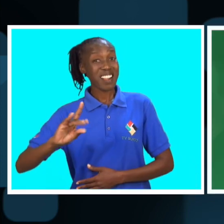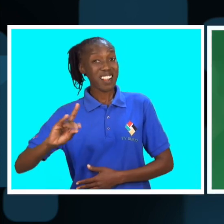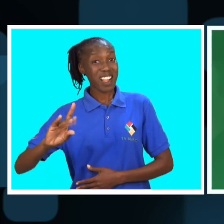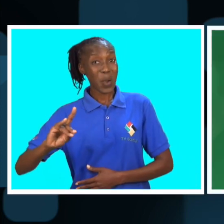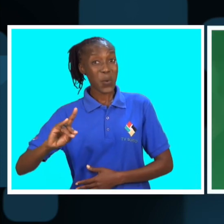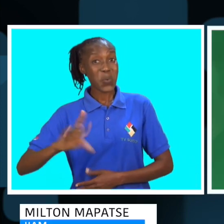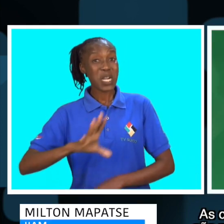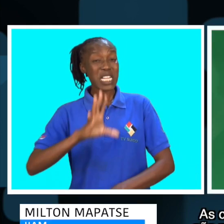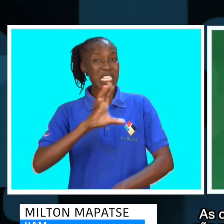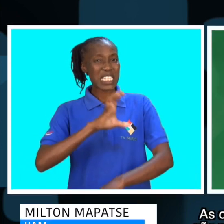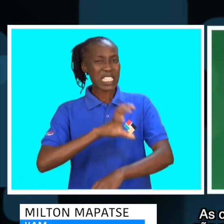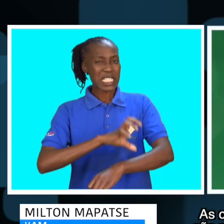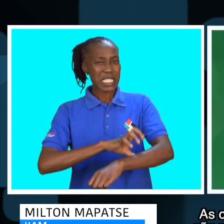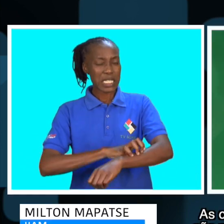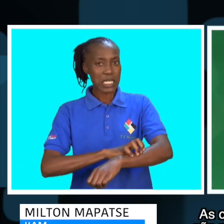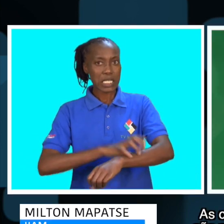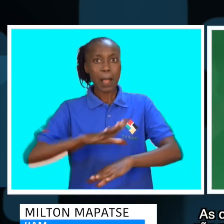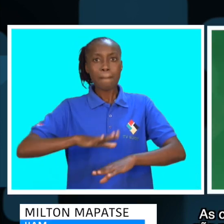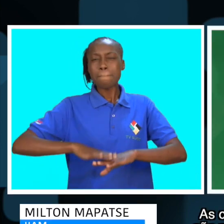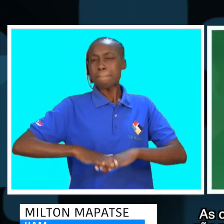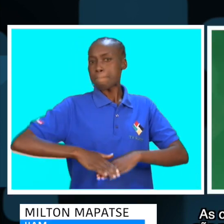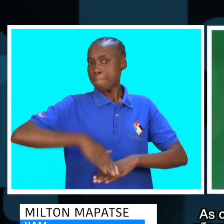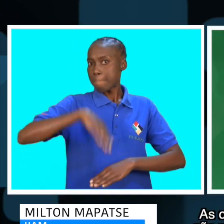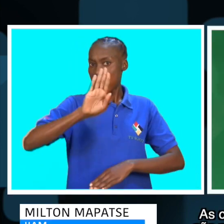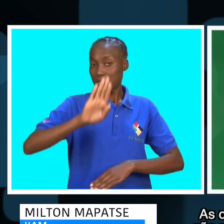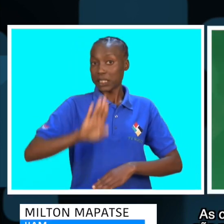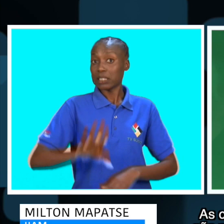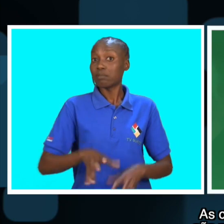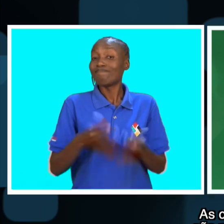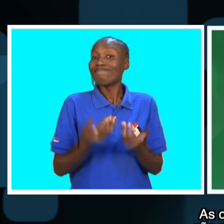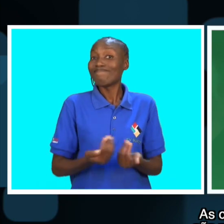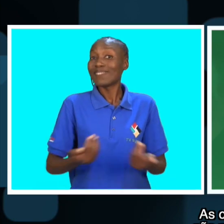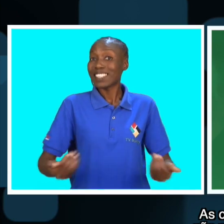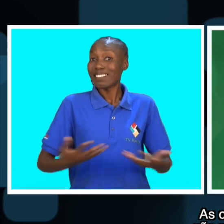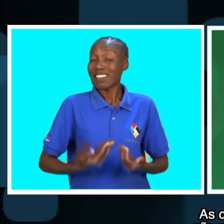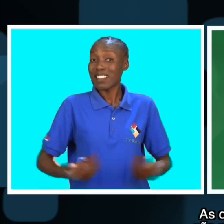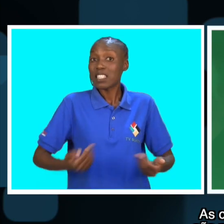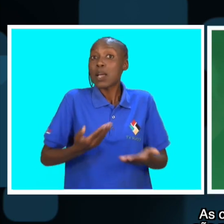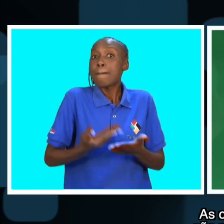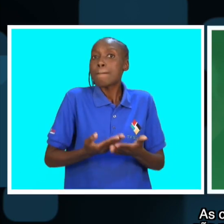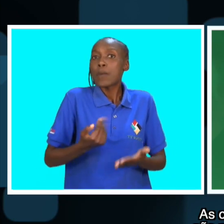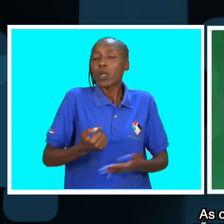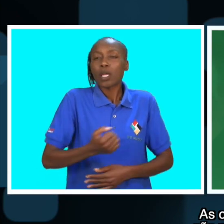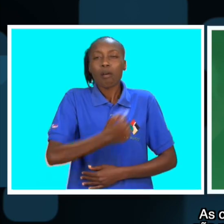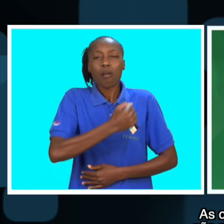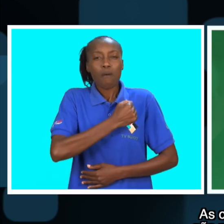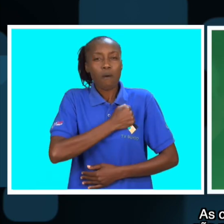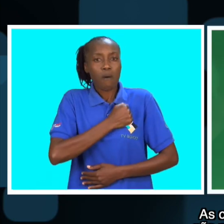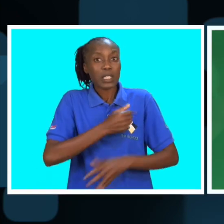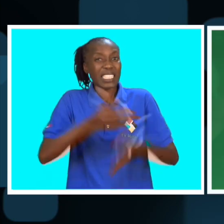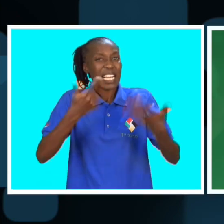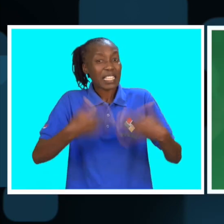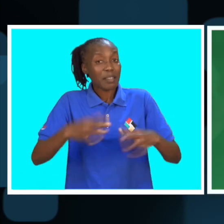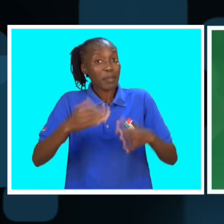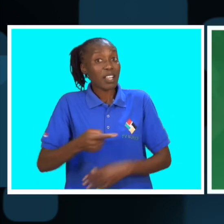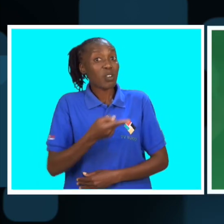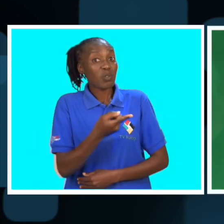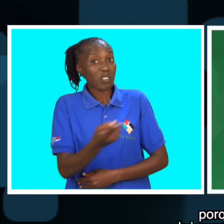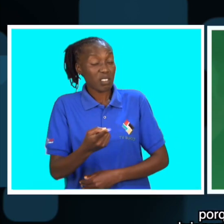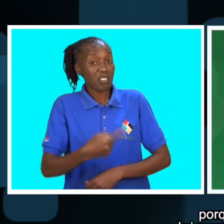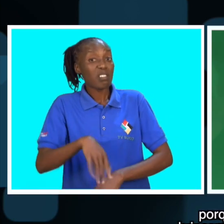As crianças que são as mais